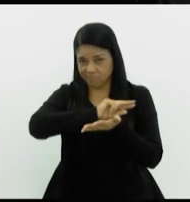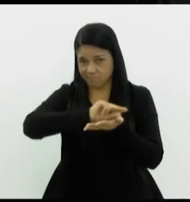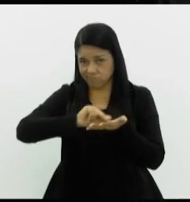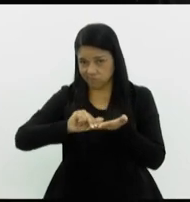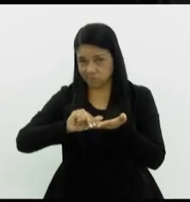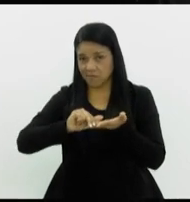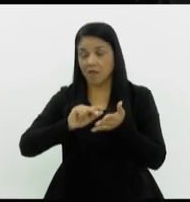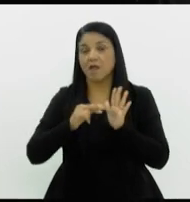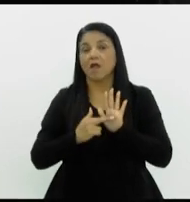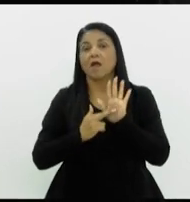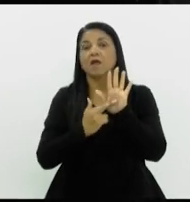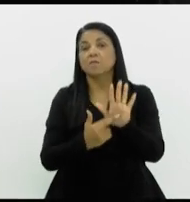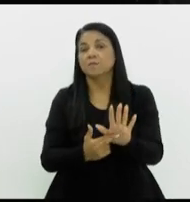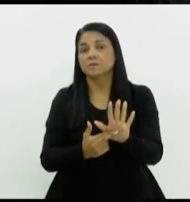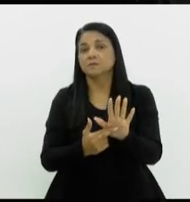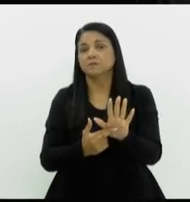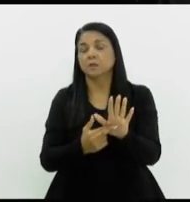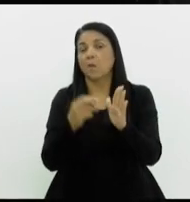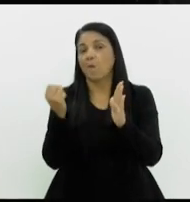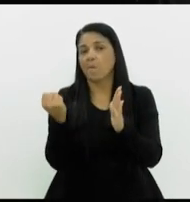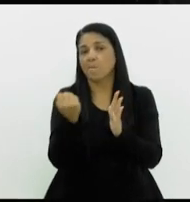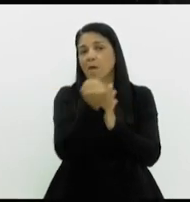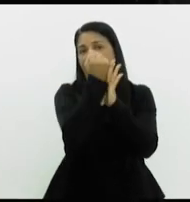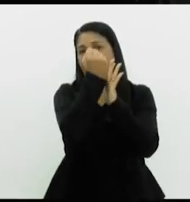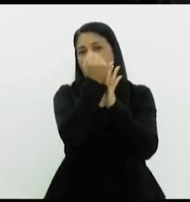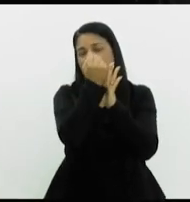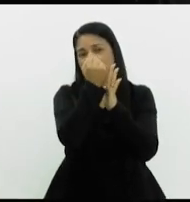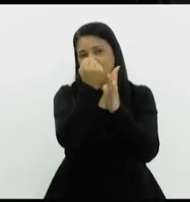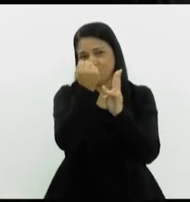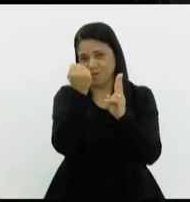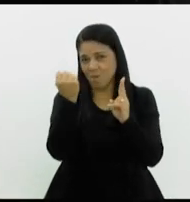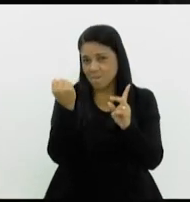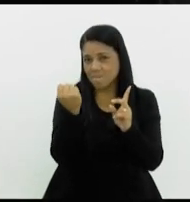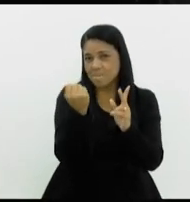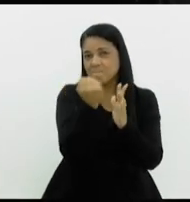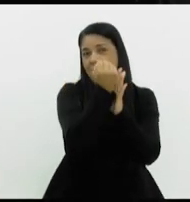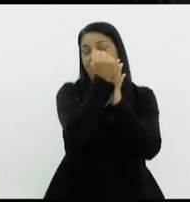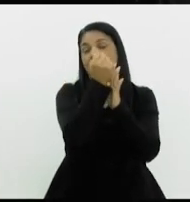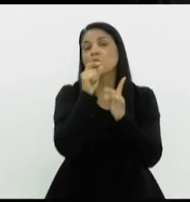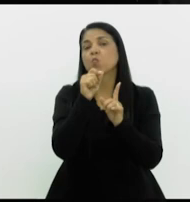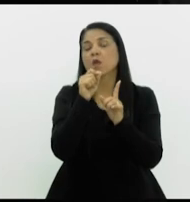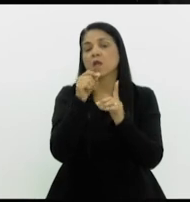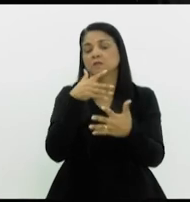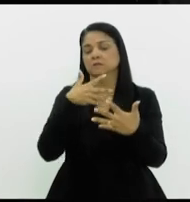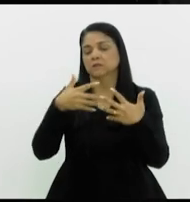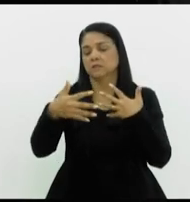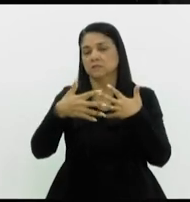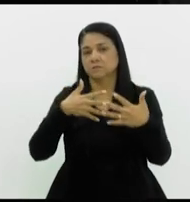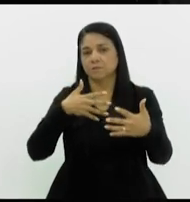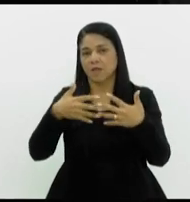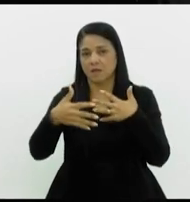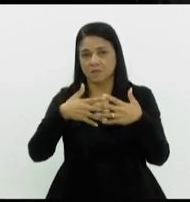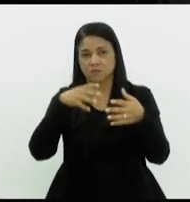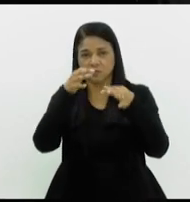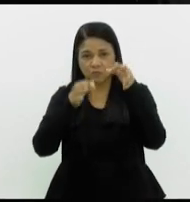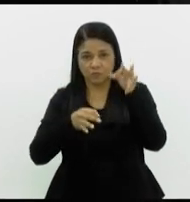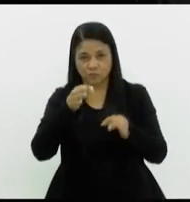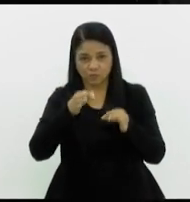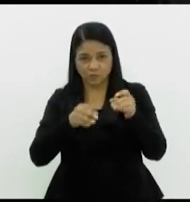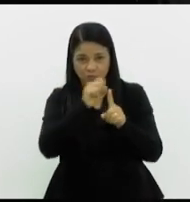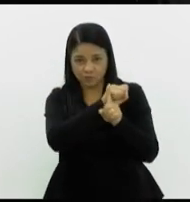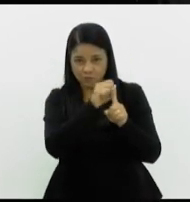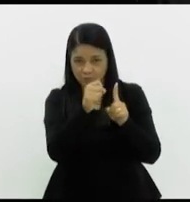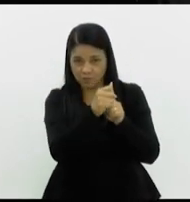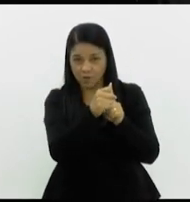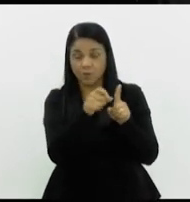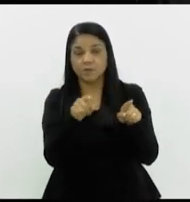impositivas representam um marco na busca pela transparência, pela justiça social e